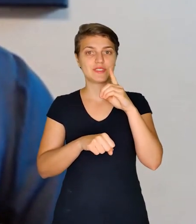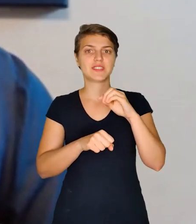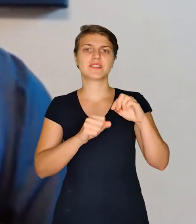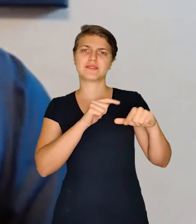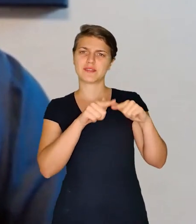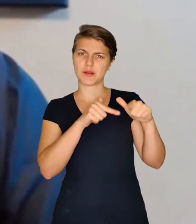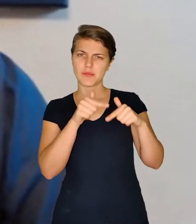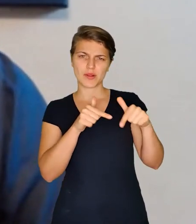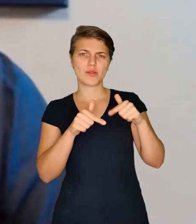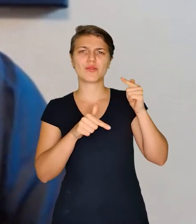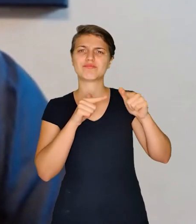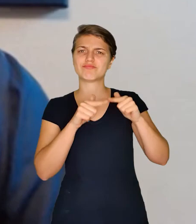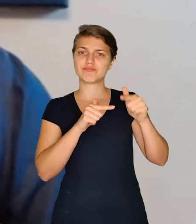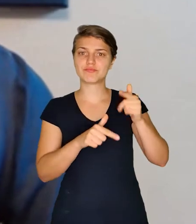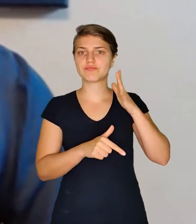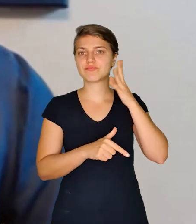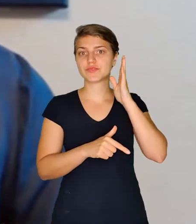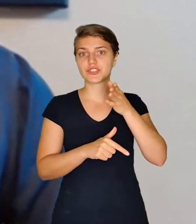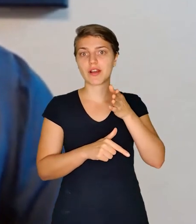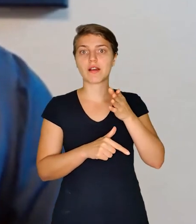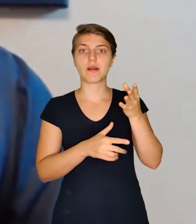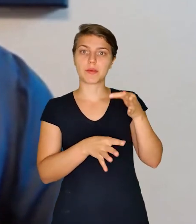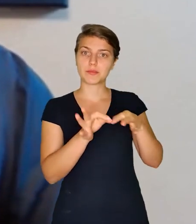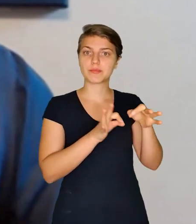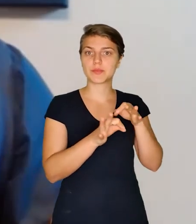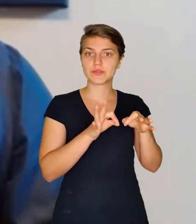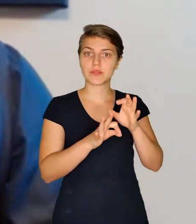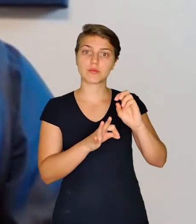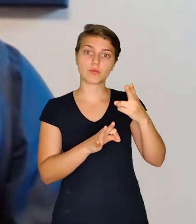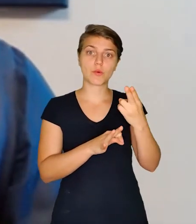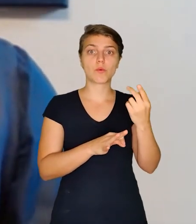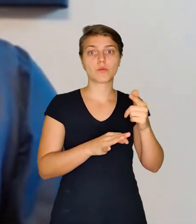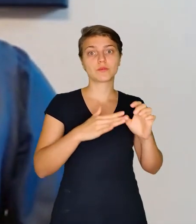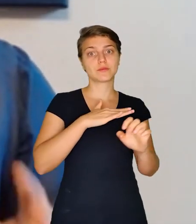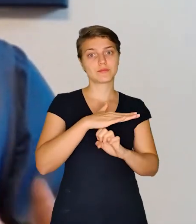no mercado por meio de projetos com empresas de referência.